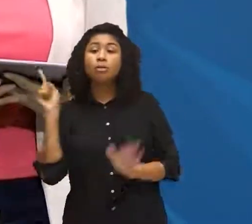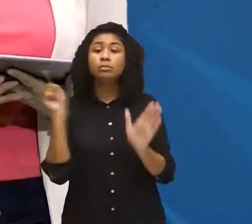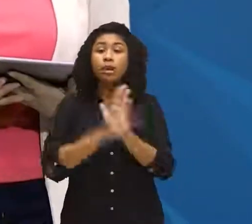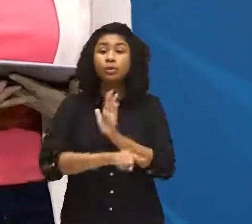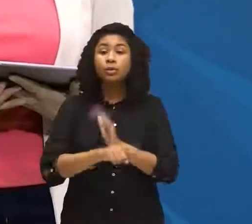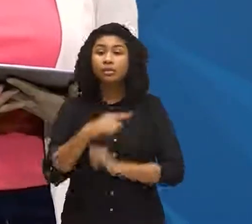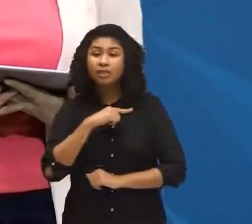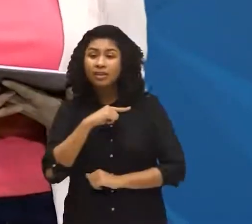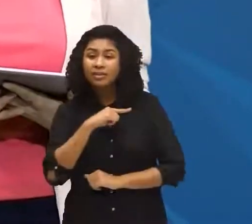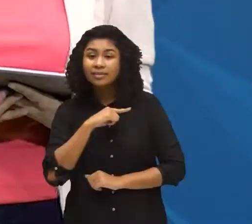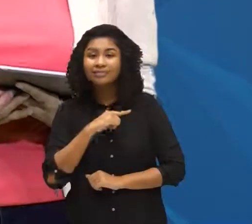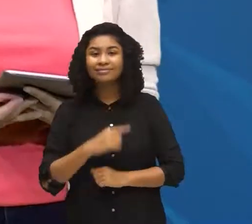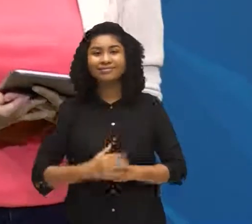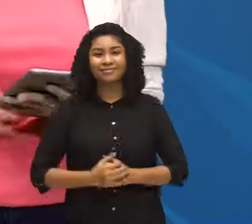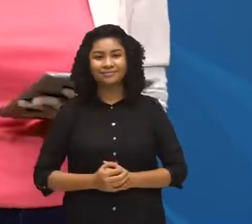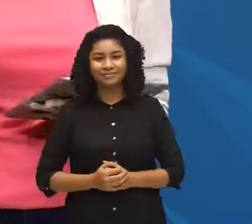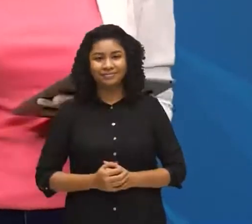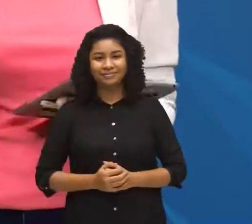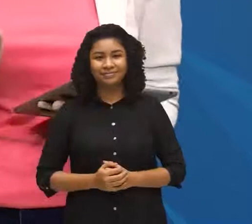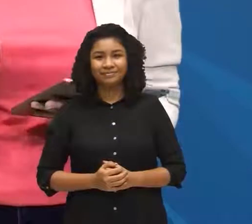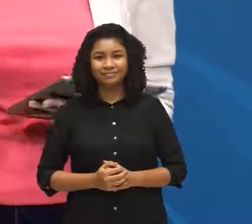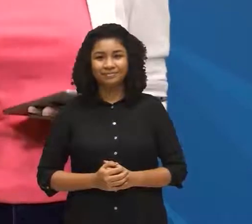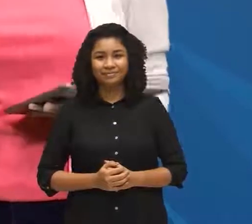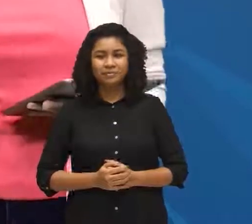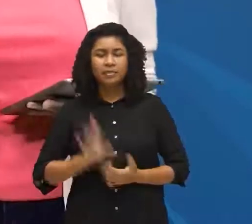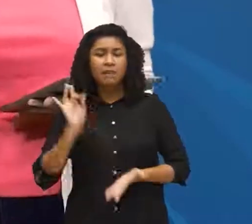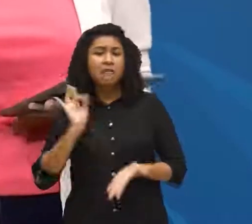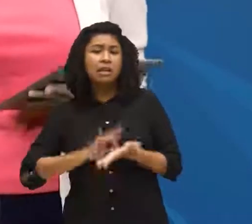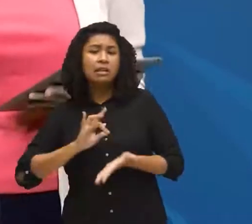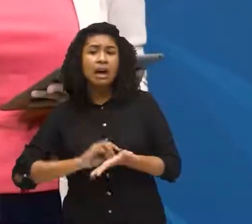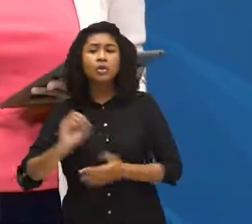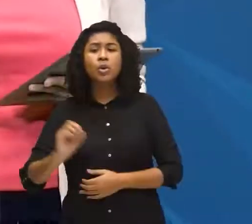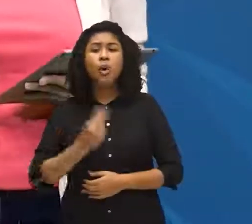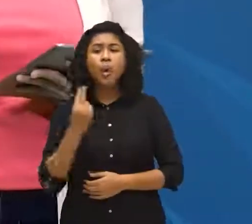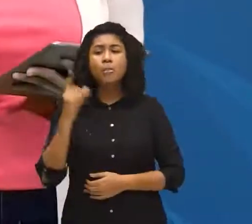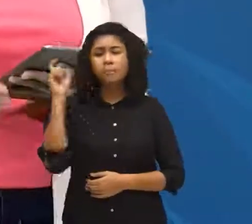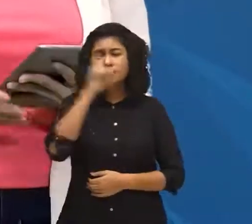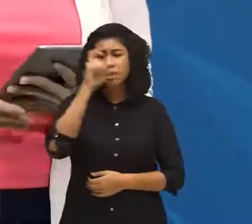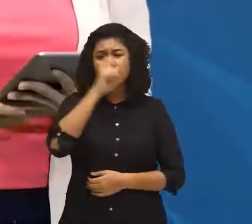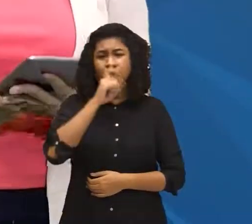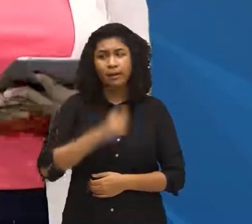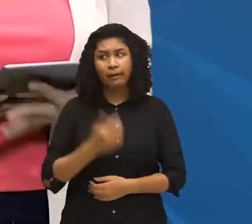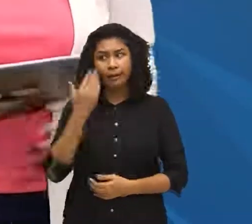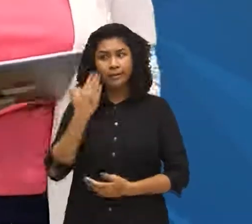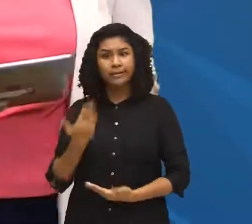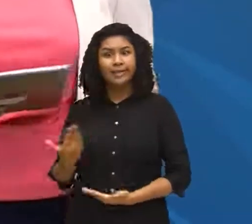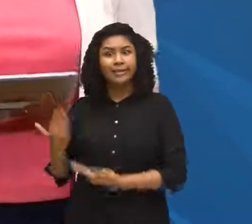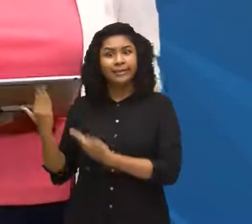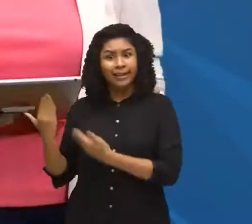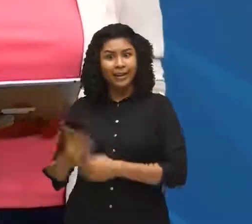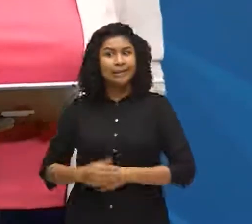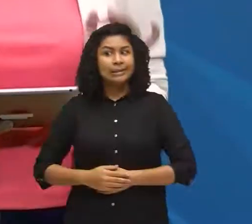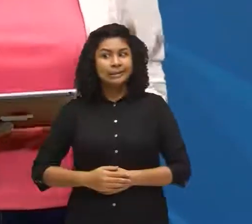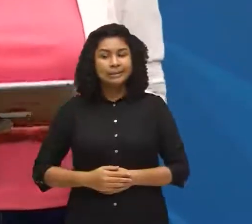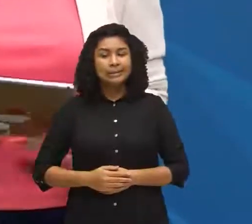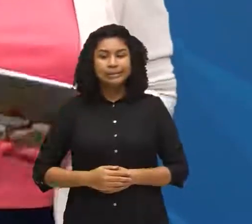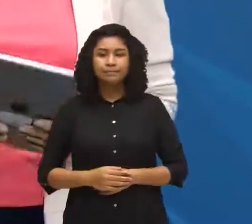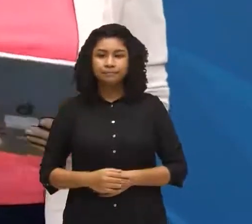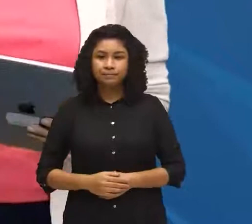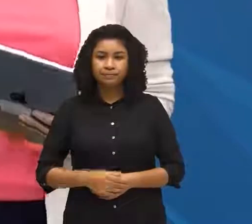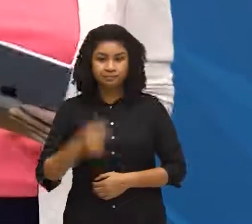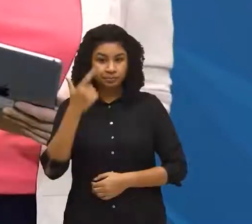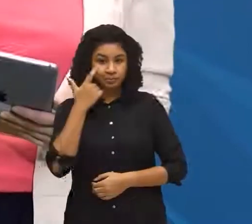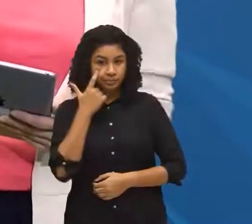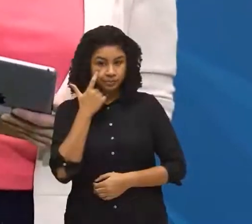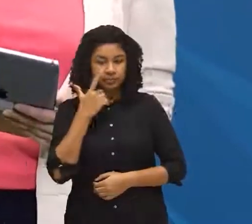vira pergunta na tela, é fato ou fake? Essa daí é curiosa. Selfies, olha só,